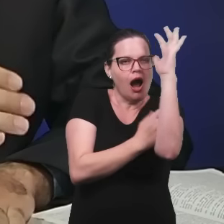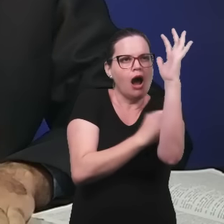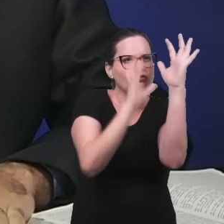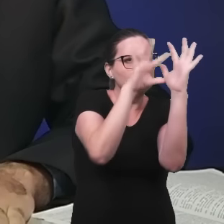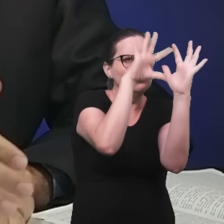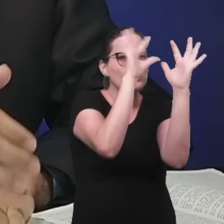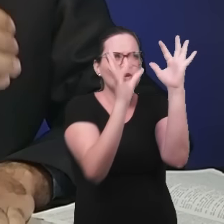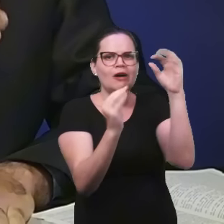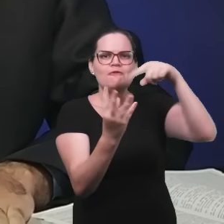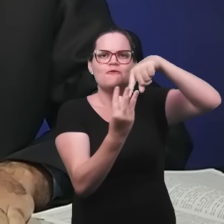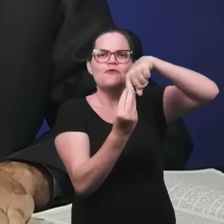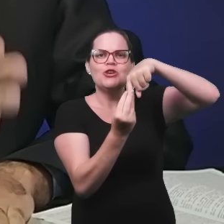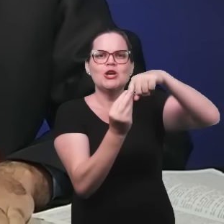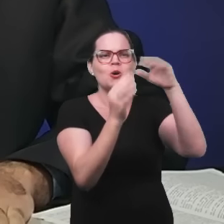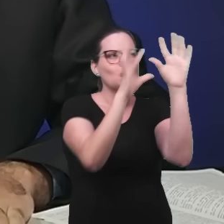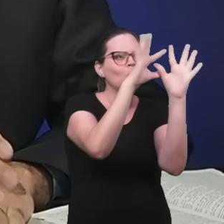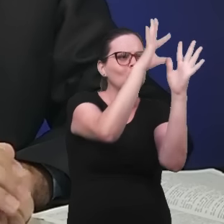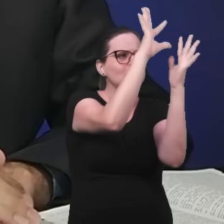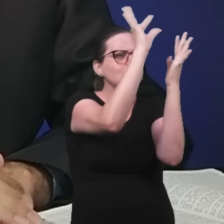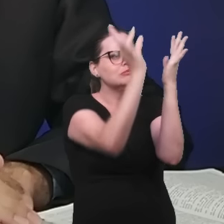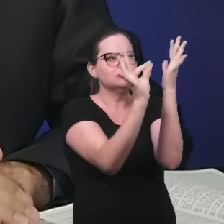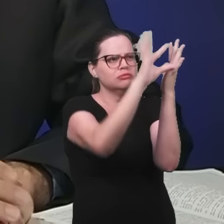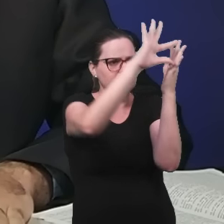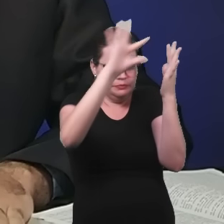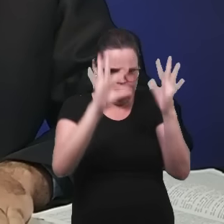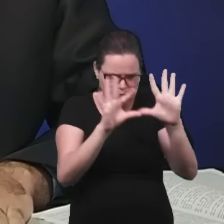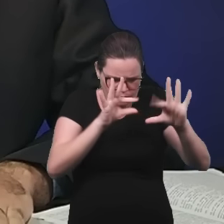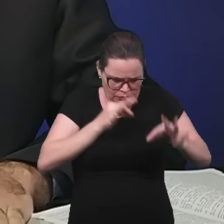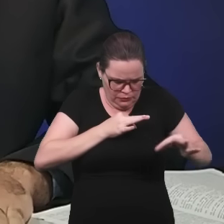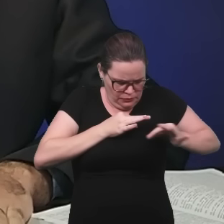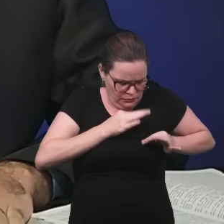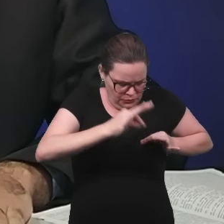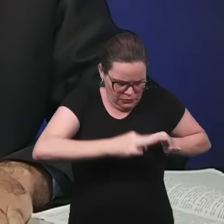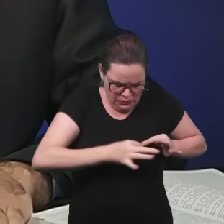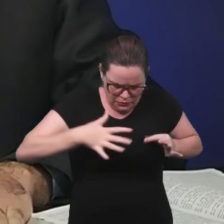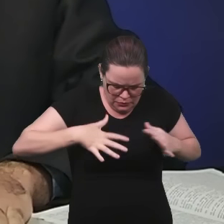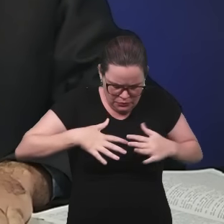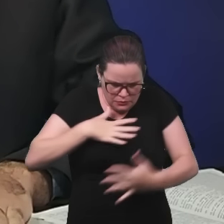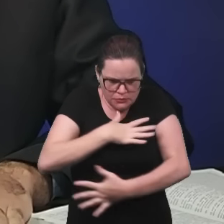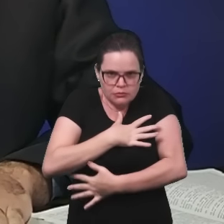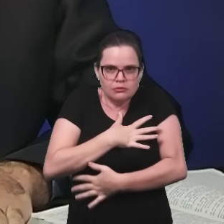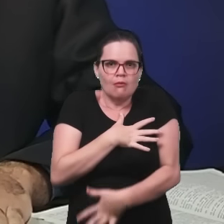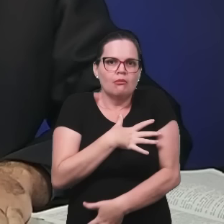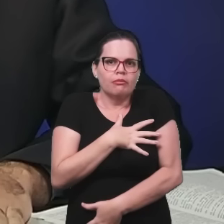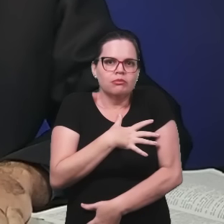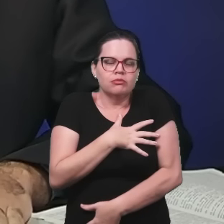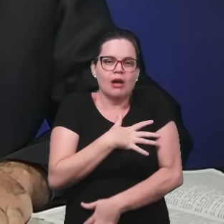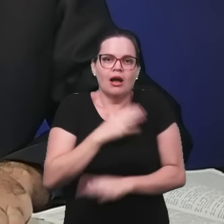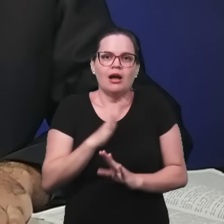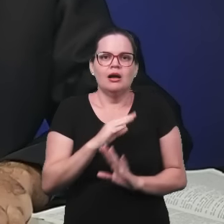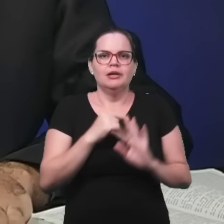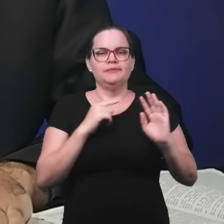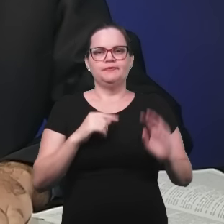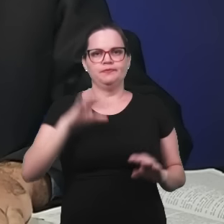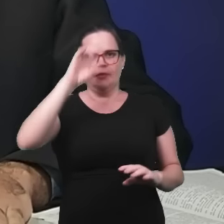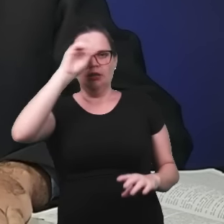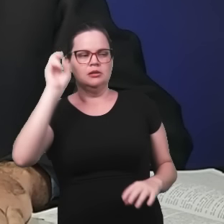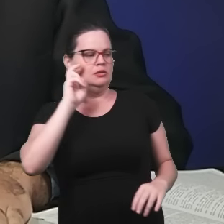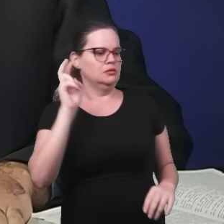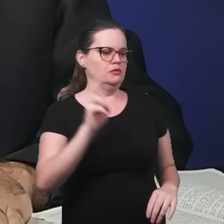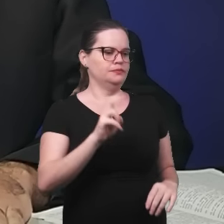de árvore, temporal, e o Senhor então dá a eles uma veste de um animal que